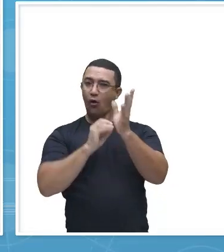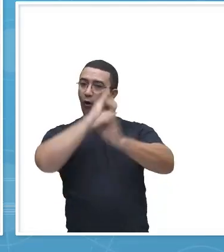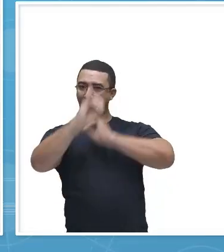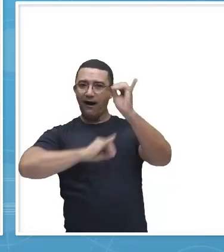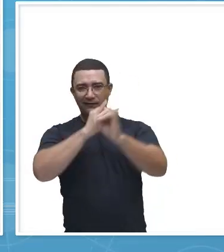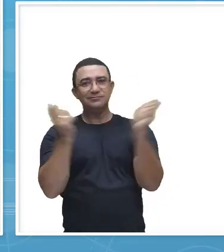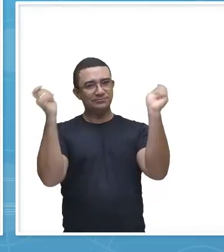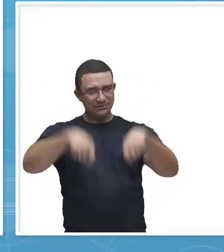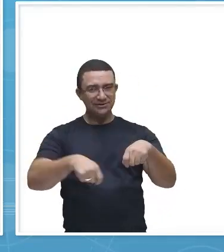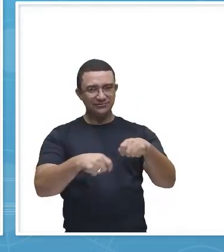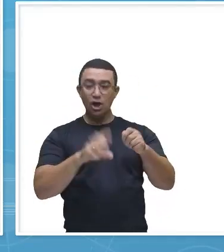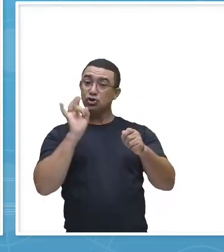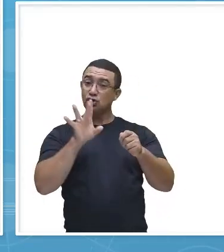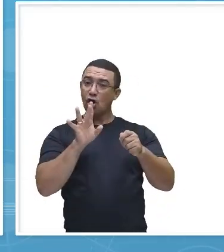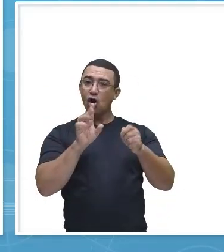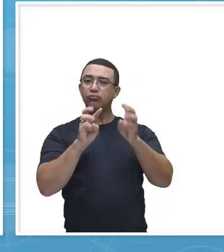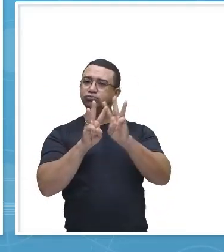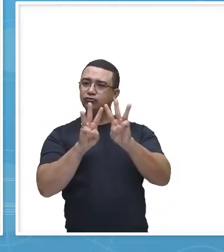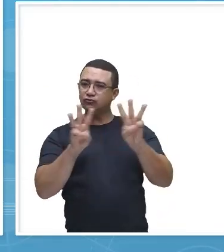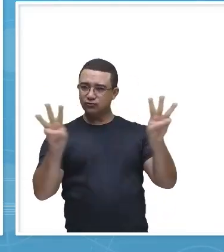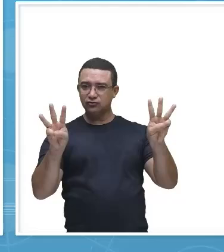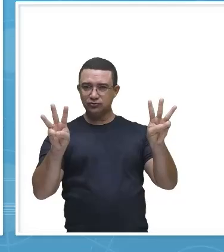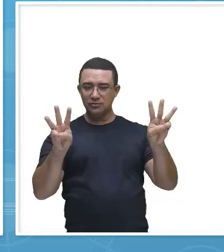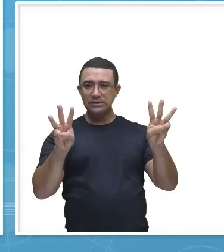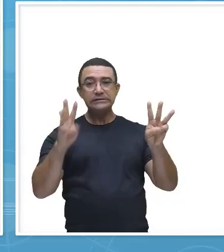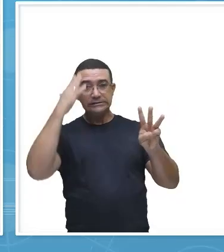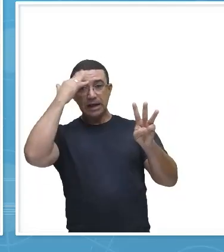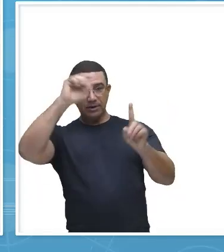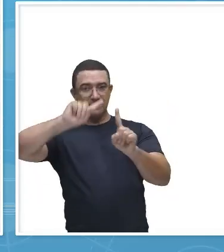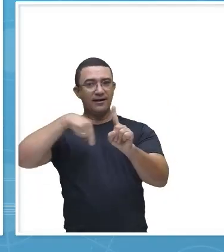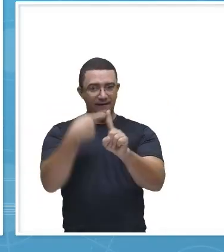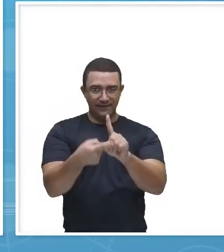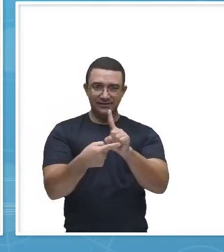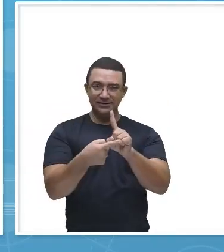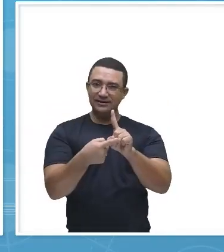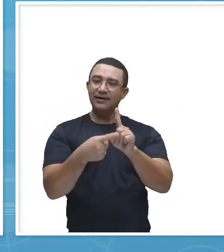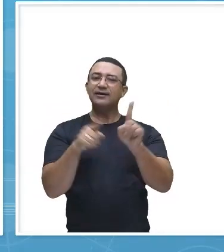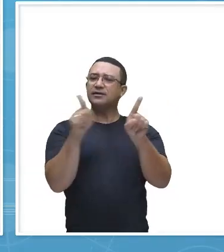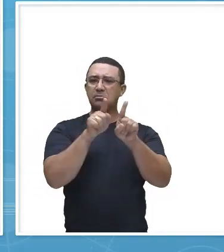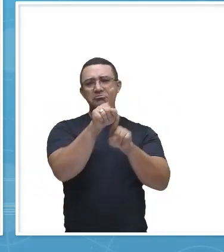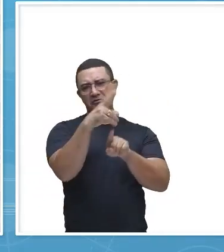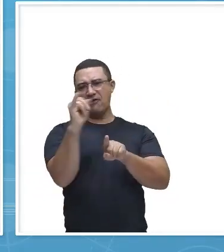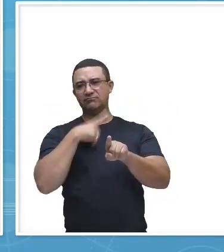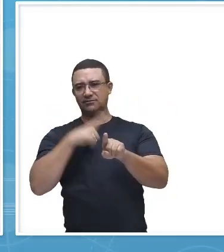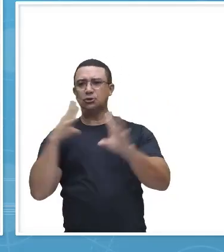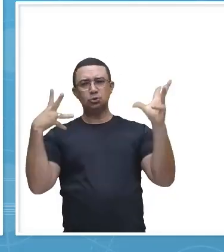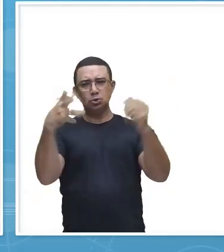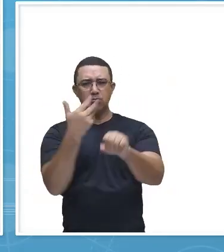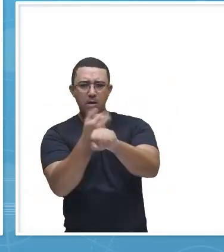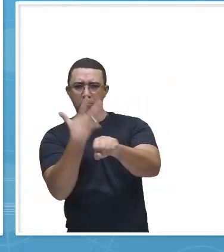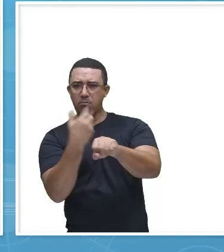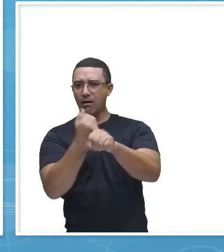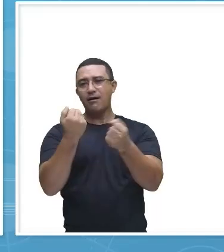Então, fique atento. Você pode acessar a plataforma do Saber Mais e você vai ter acesso a esse material por meio do